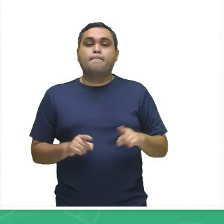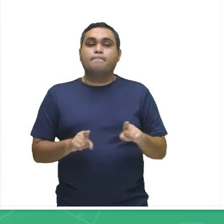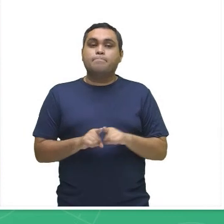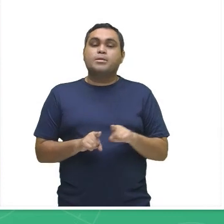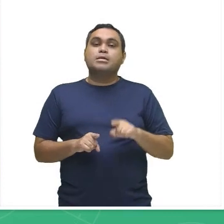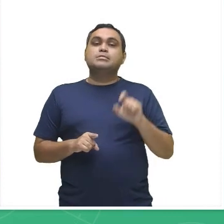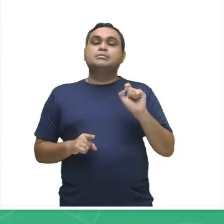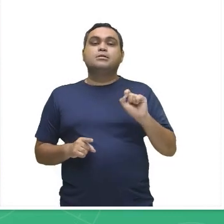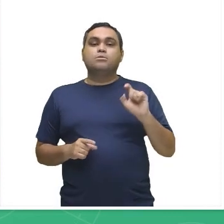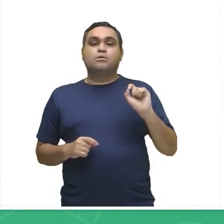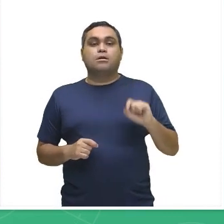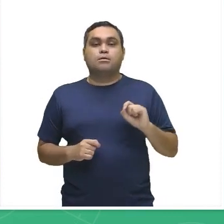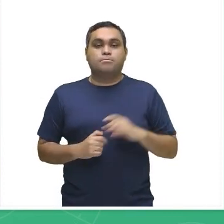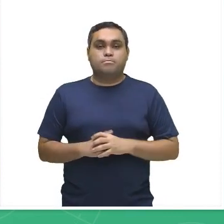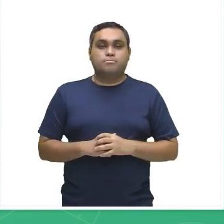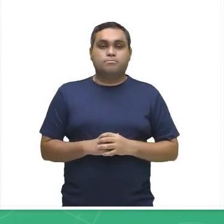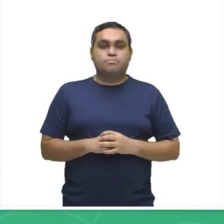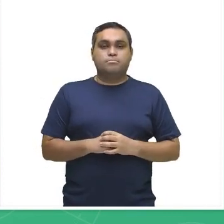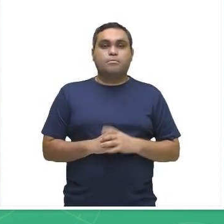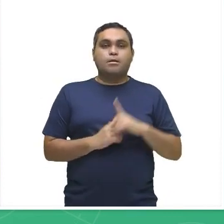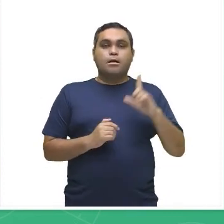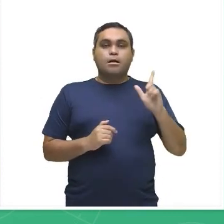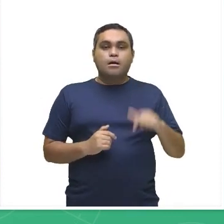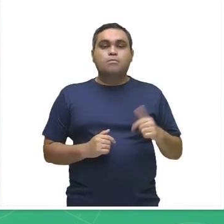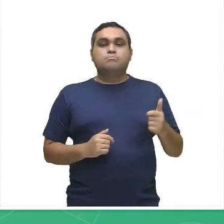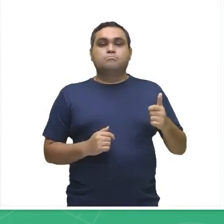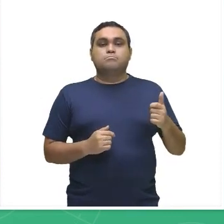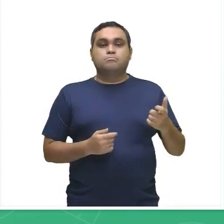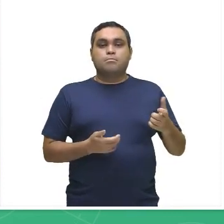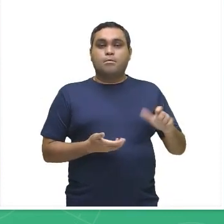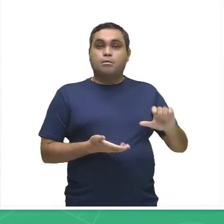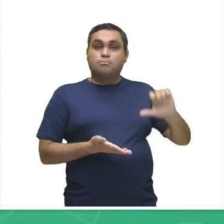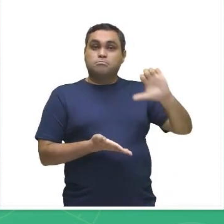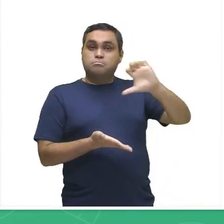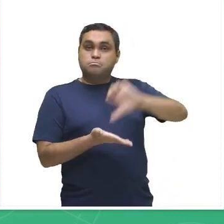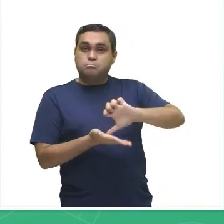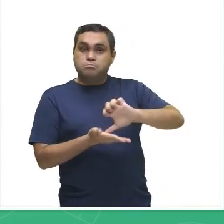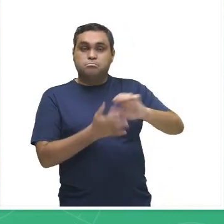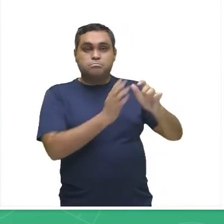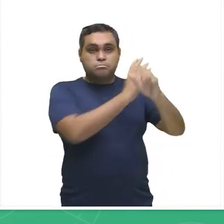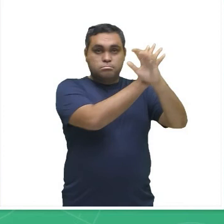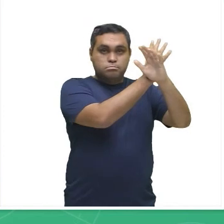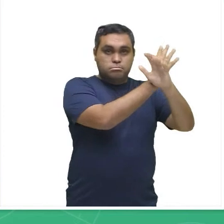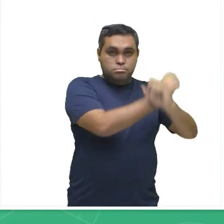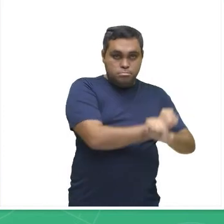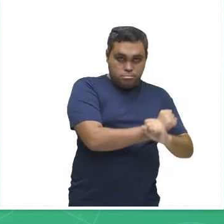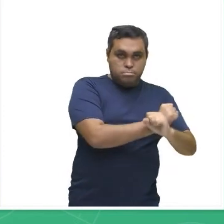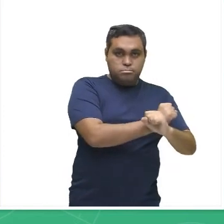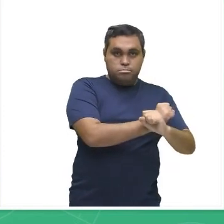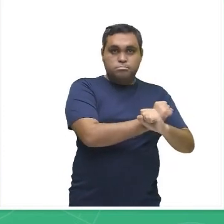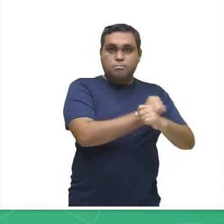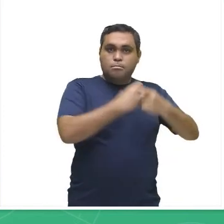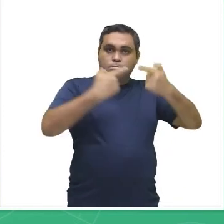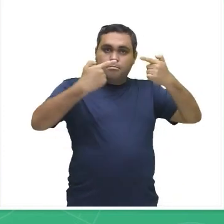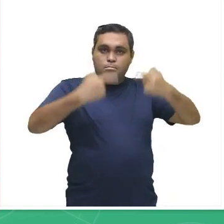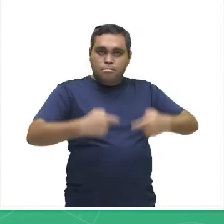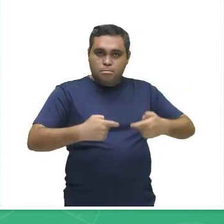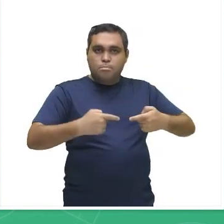Corinto contra a hegemonia da Confederação de Delos, liderada por Atenas, sobre o território